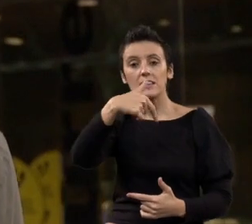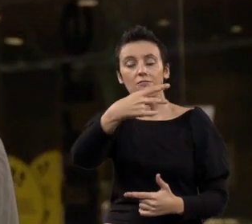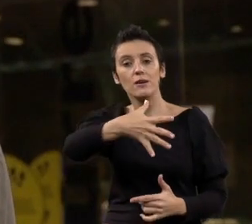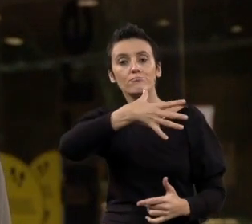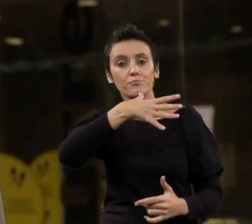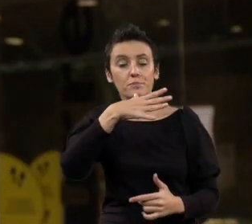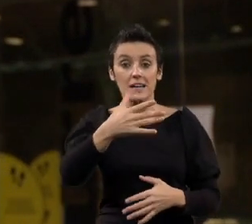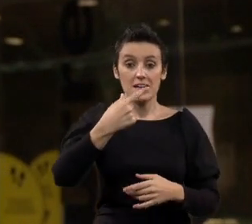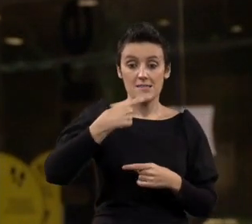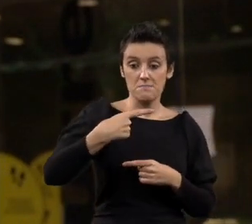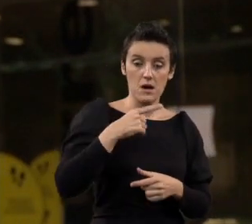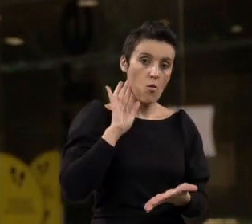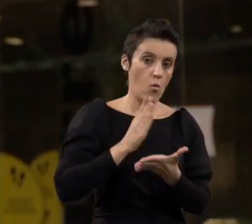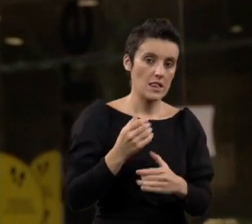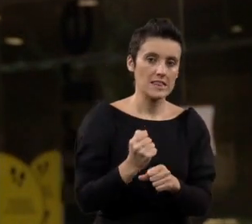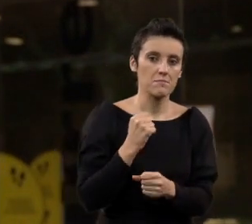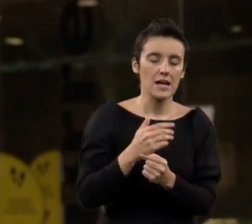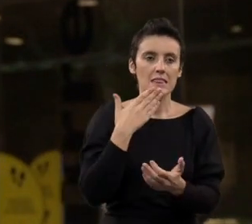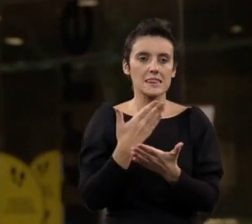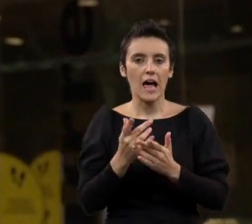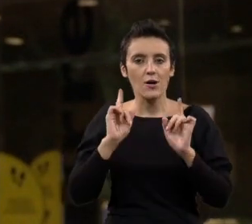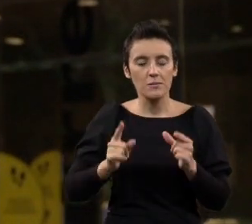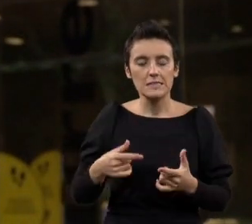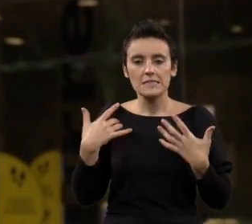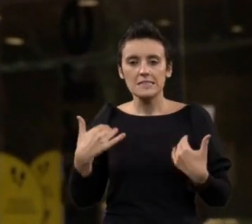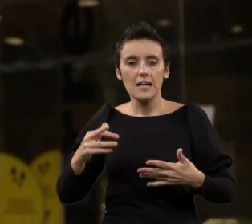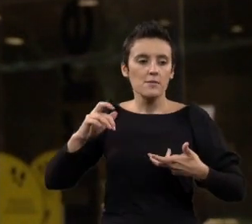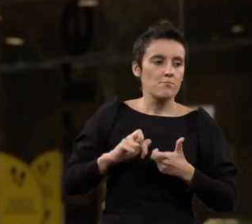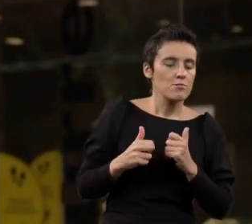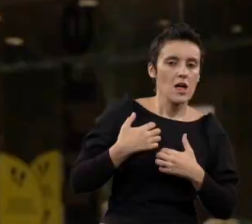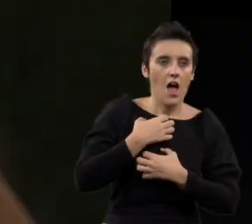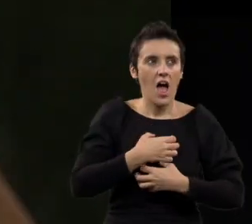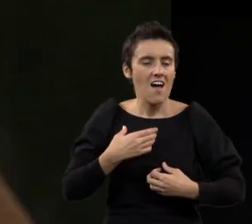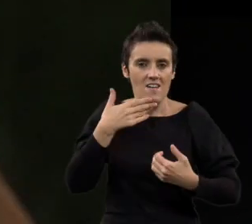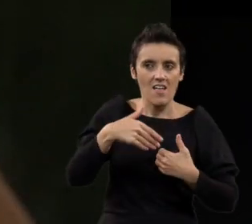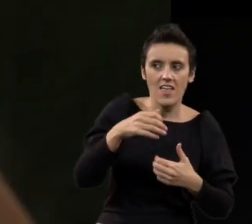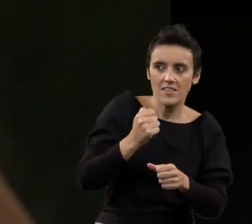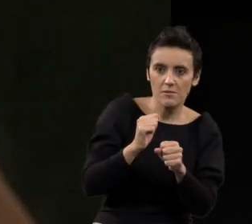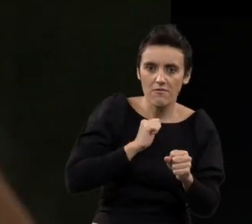trabalho começa a ter alguns problemas com a ideia da aproximação da finitude da sua carreira.